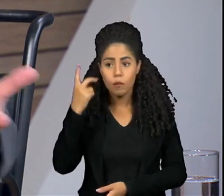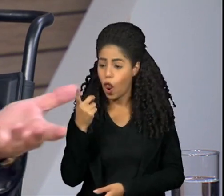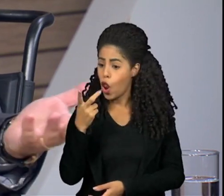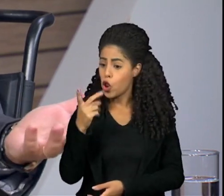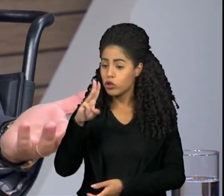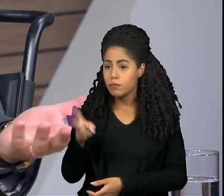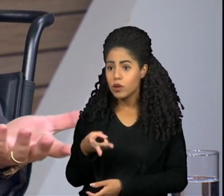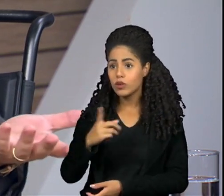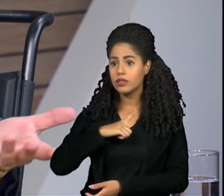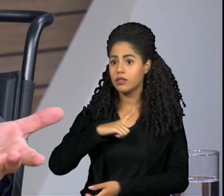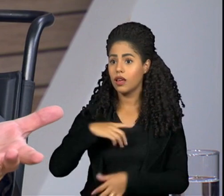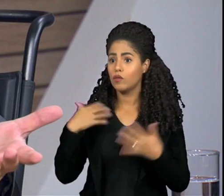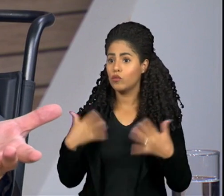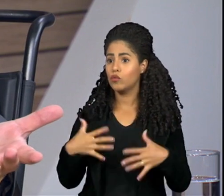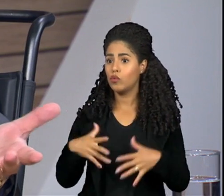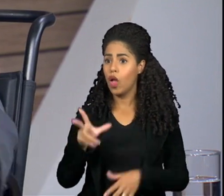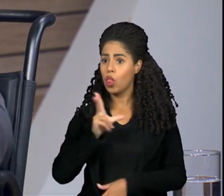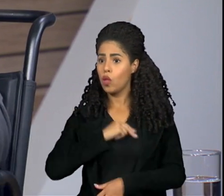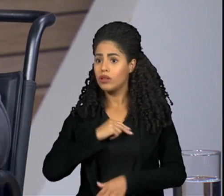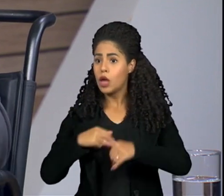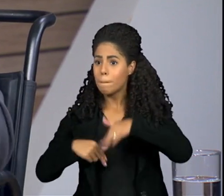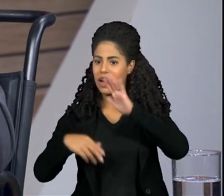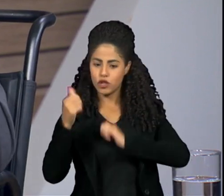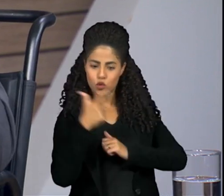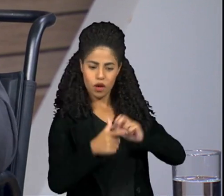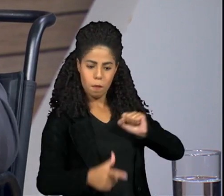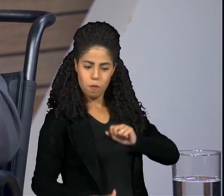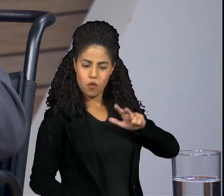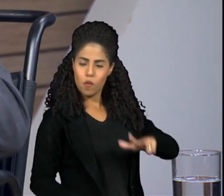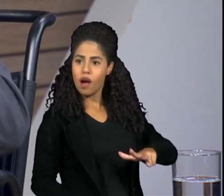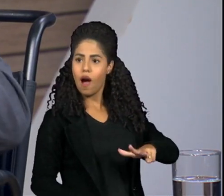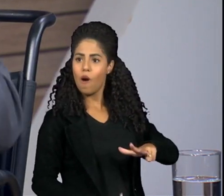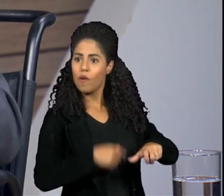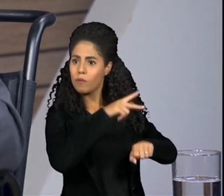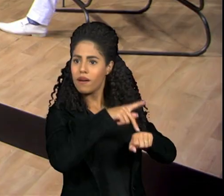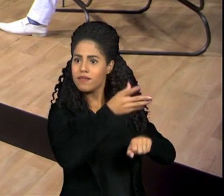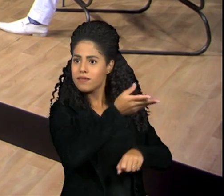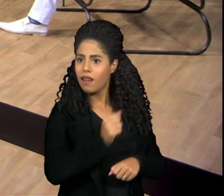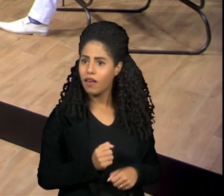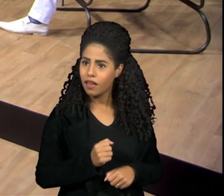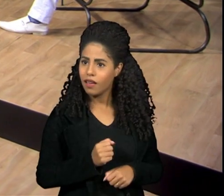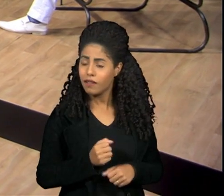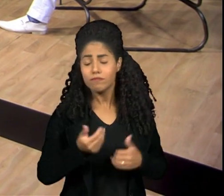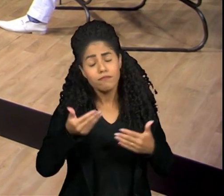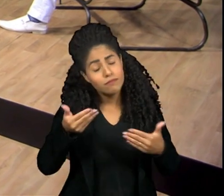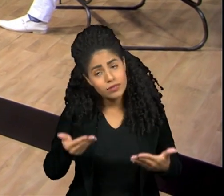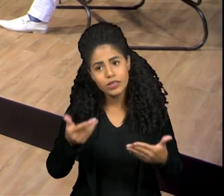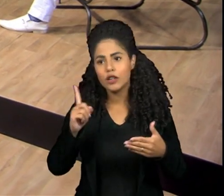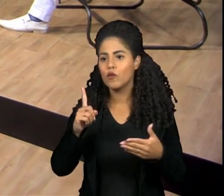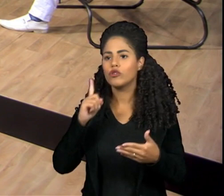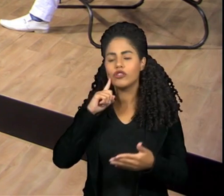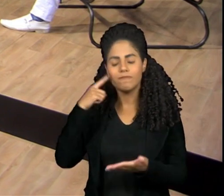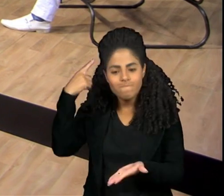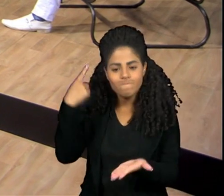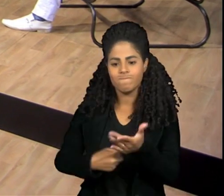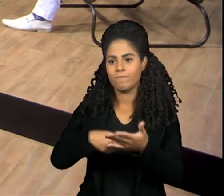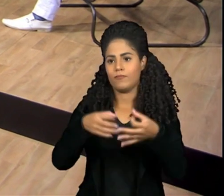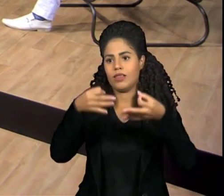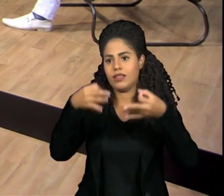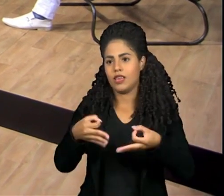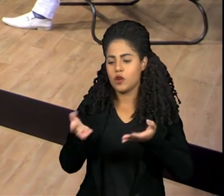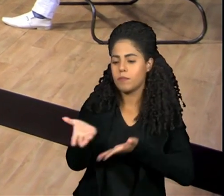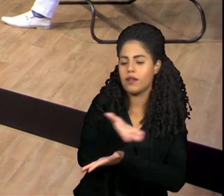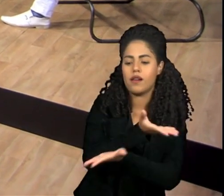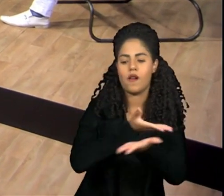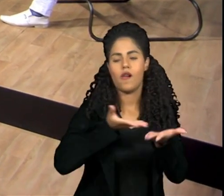É mais do que Portugal inteiro, que tem 10 milhões. Então, acho que são outros fatores do nosso tempo que são desafiadores para uma